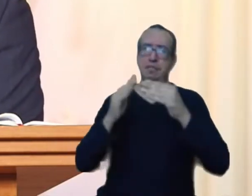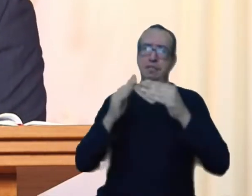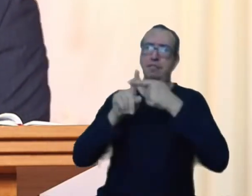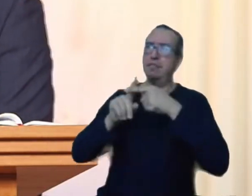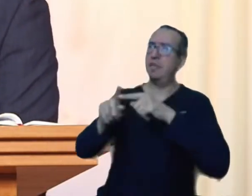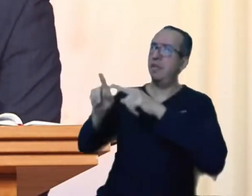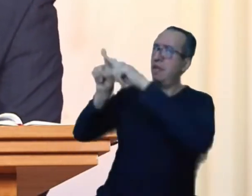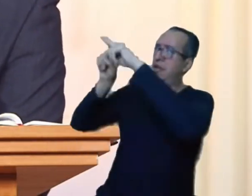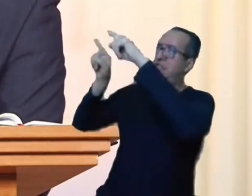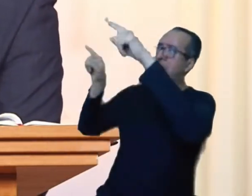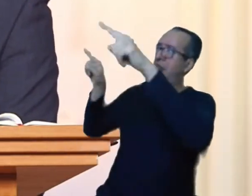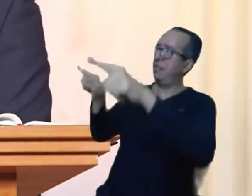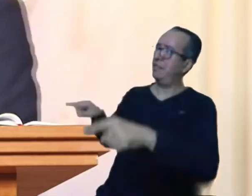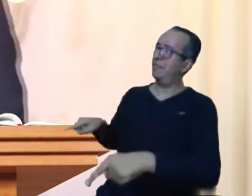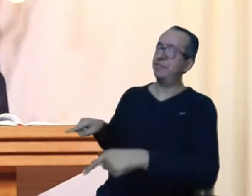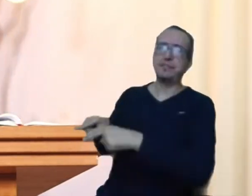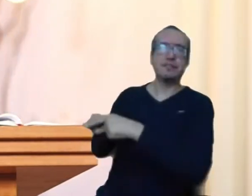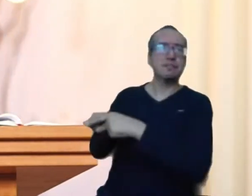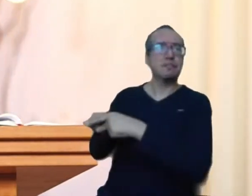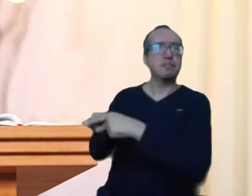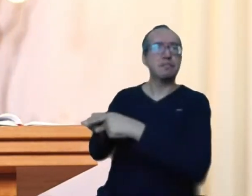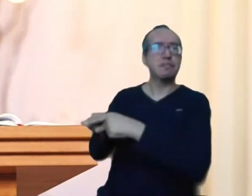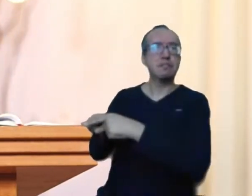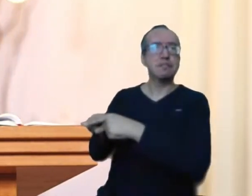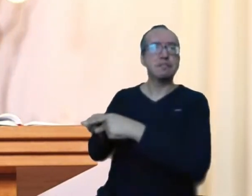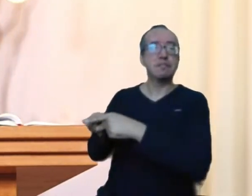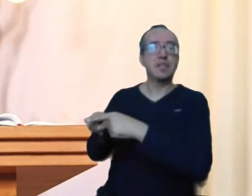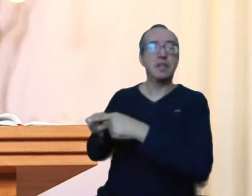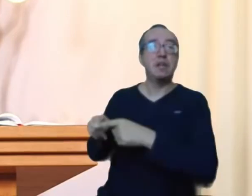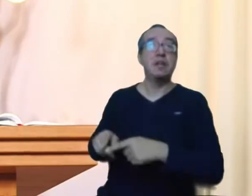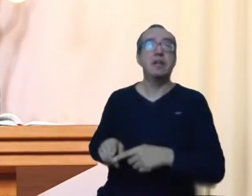um lugar que oferece distração.